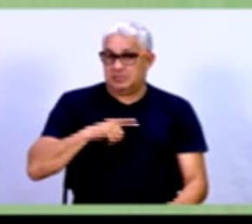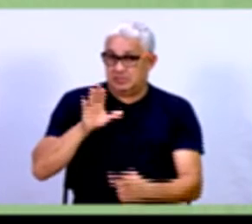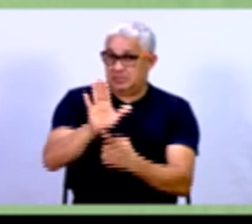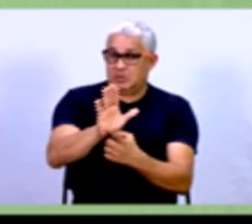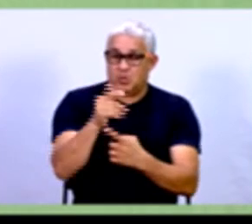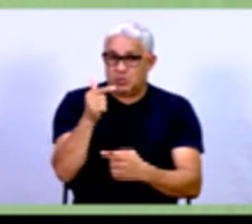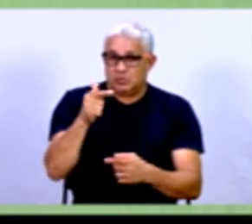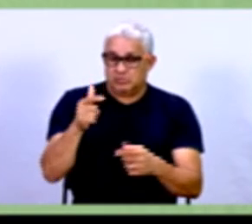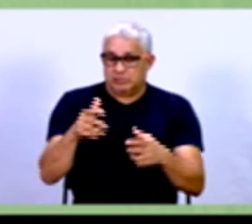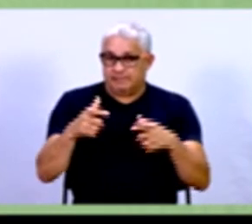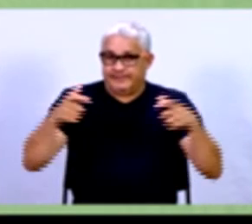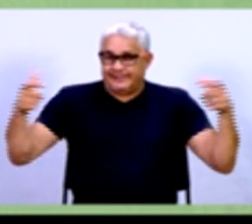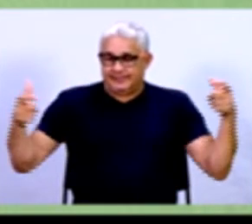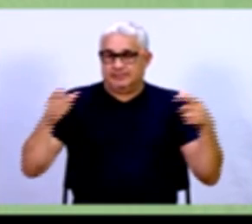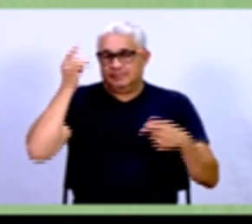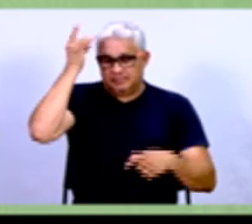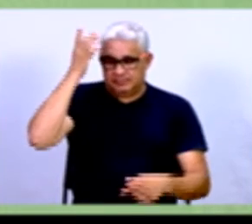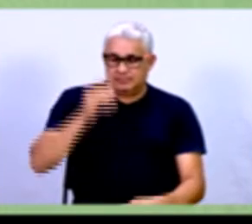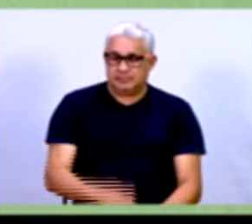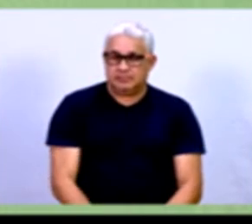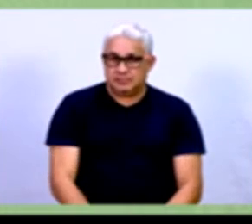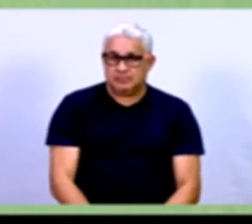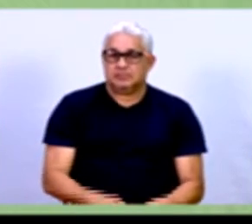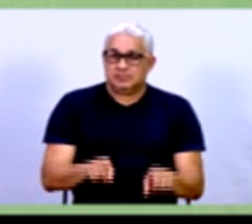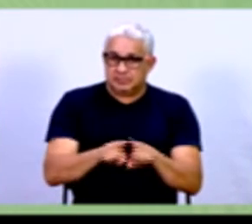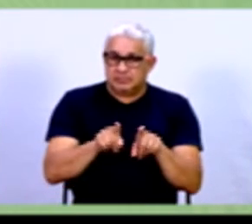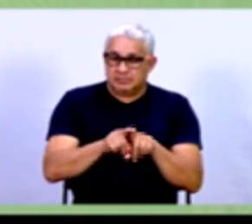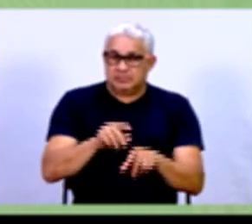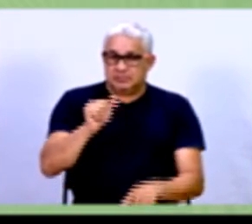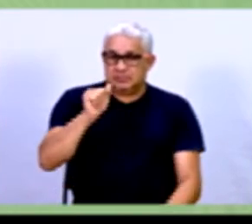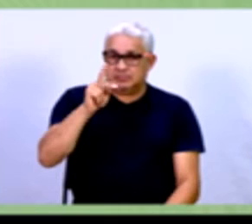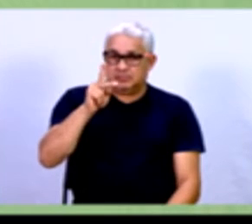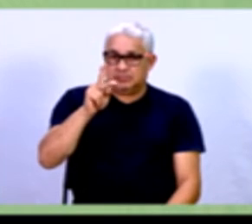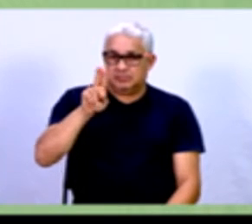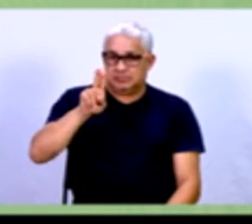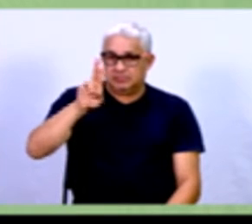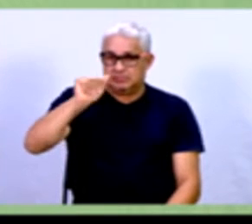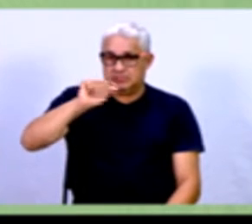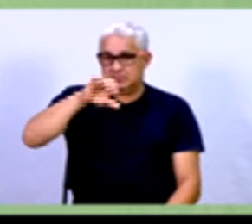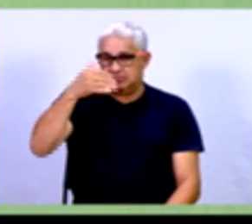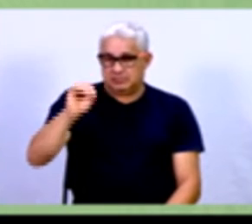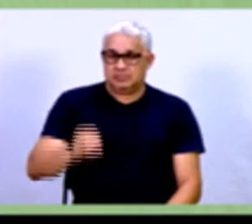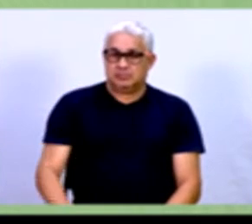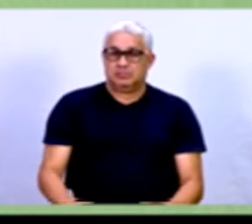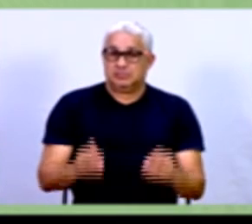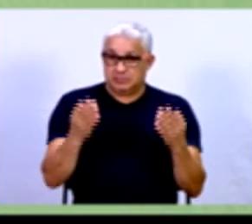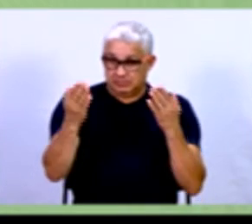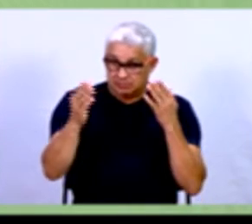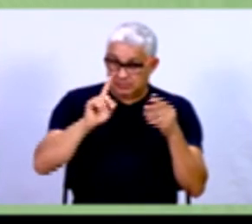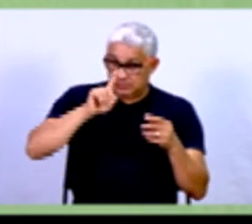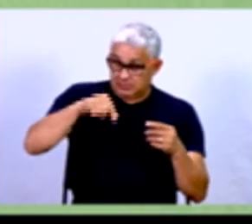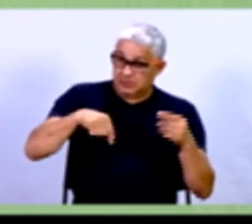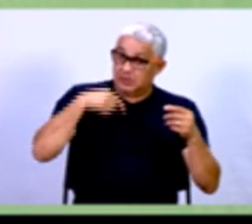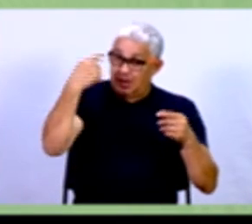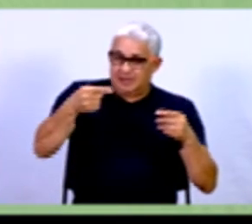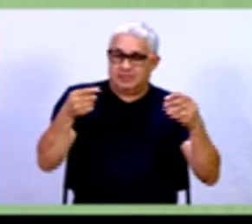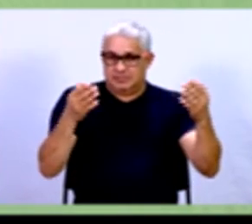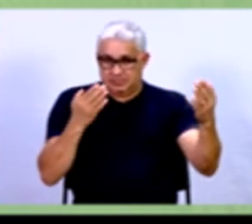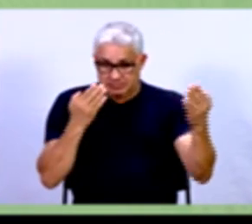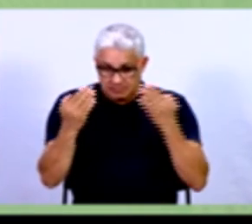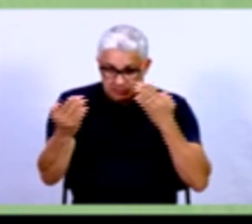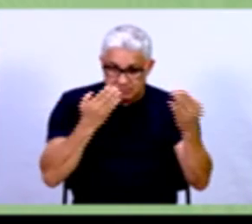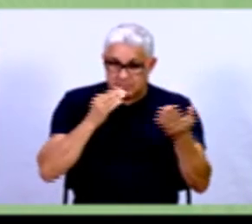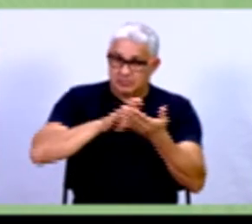fácil de fazer isso. Fizemos a apuração, aí vamos analisar e interpretar